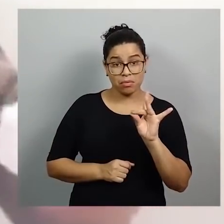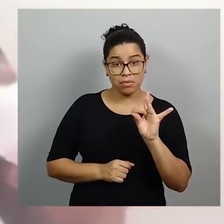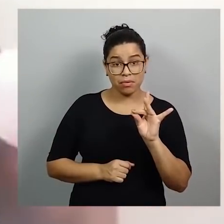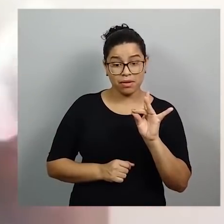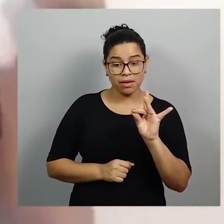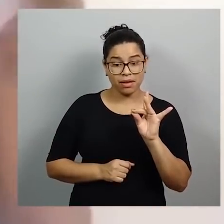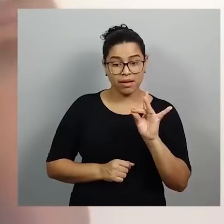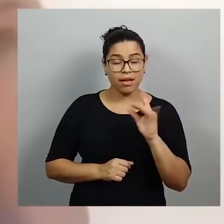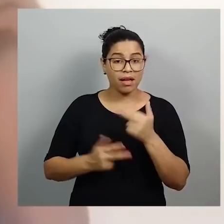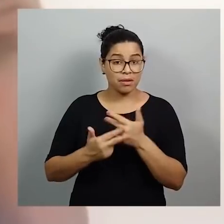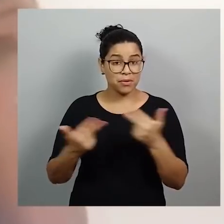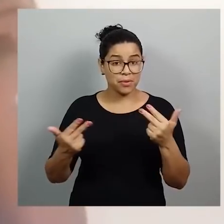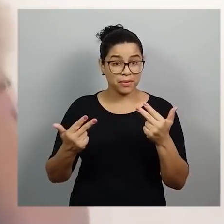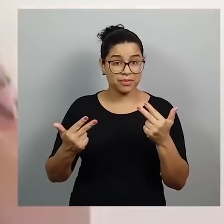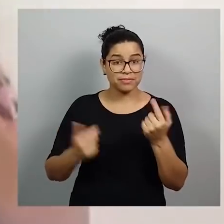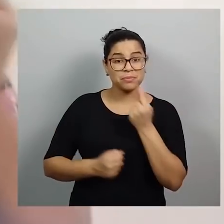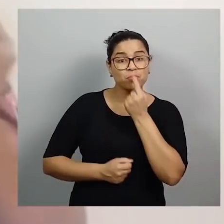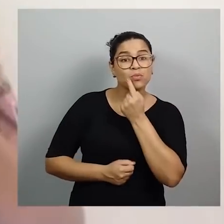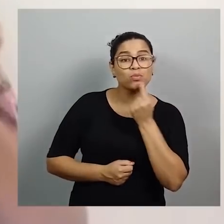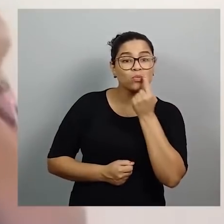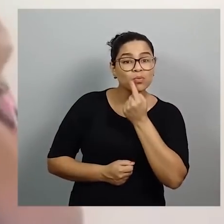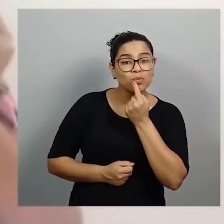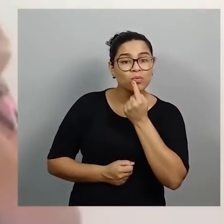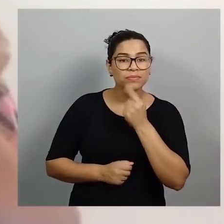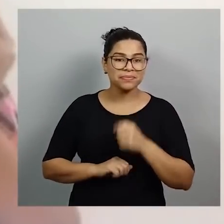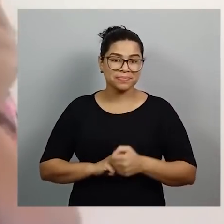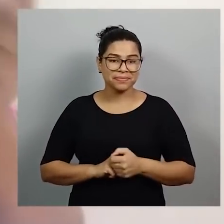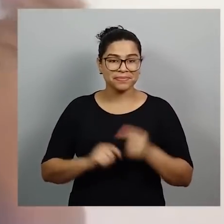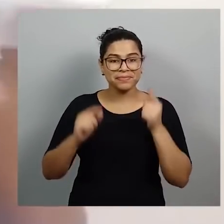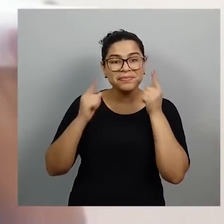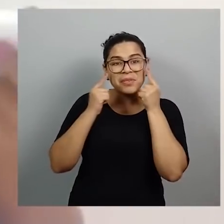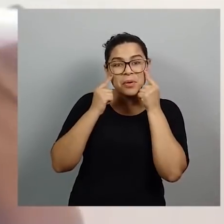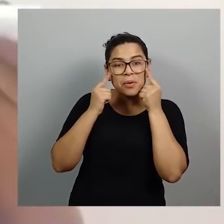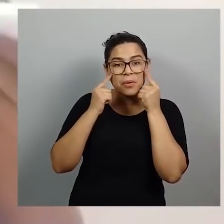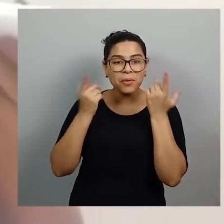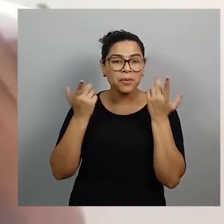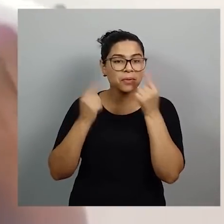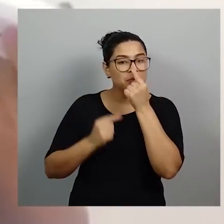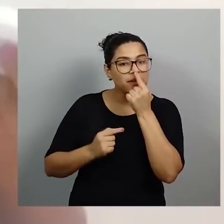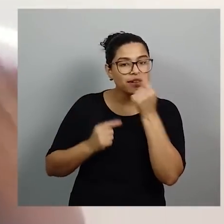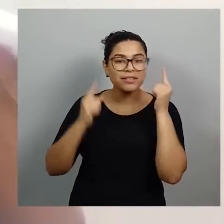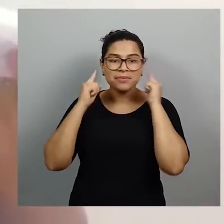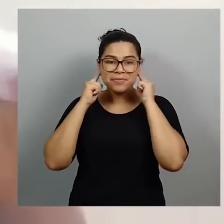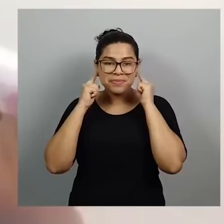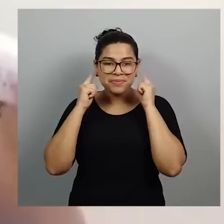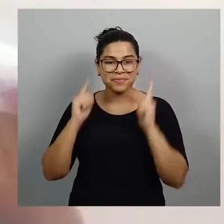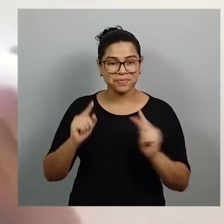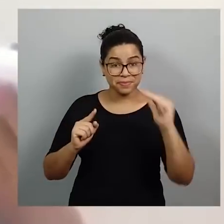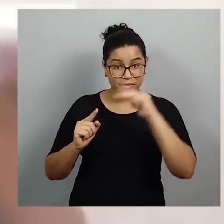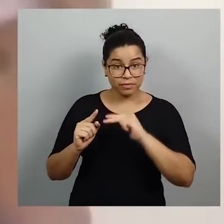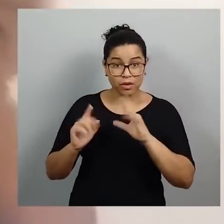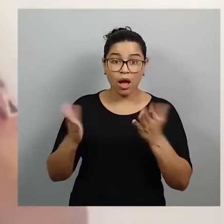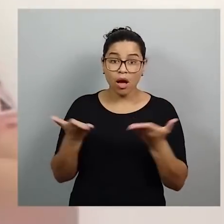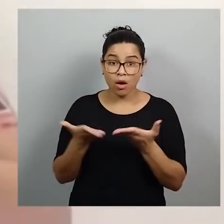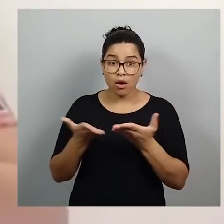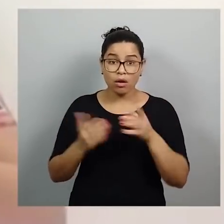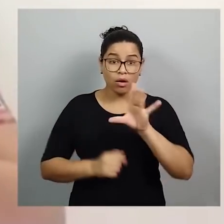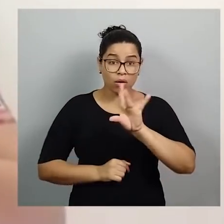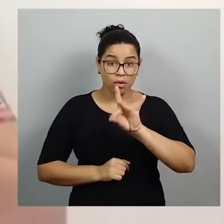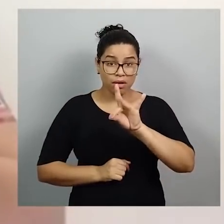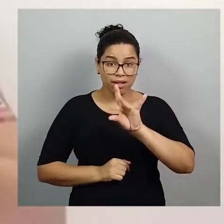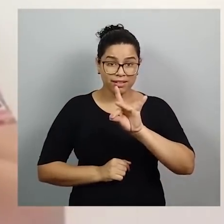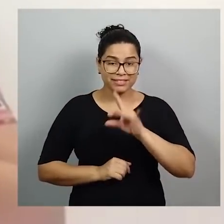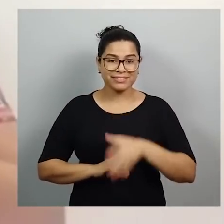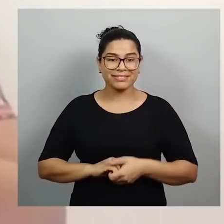terminar de colar as partes soltas, como a boca, olhos que nós recortamos.